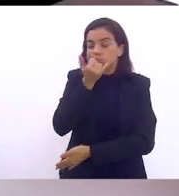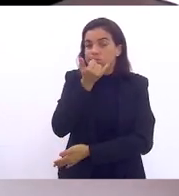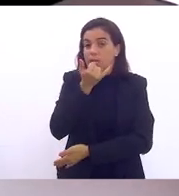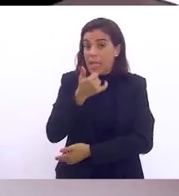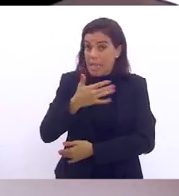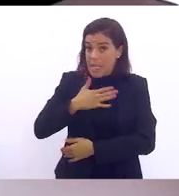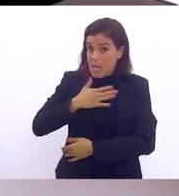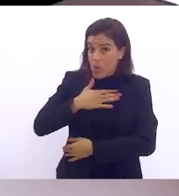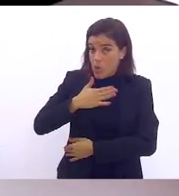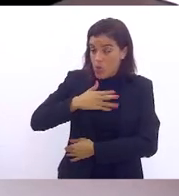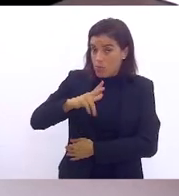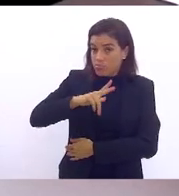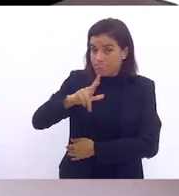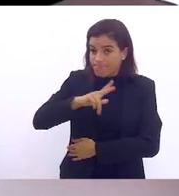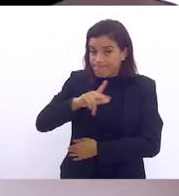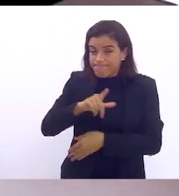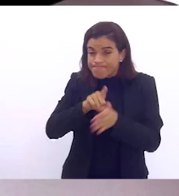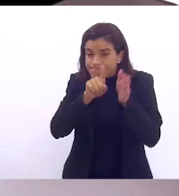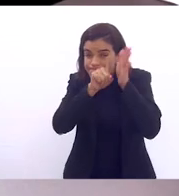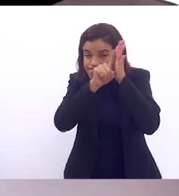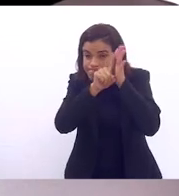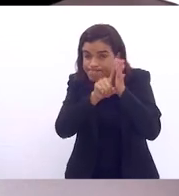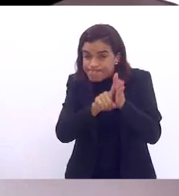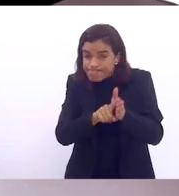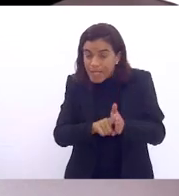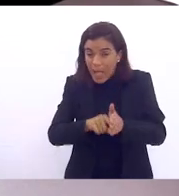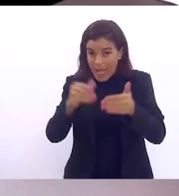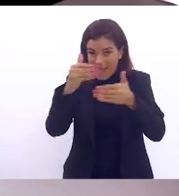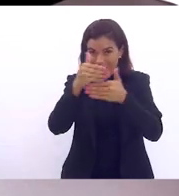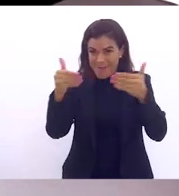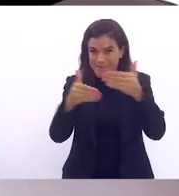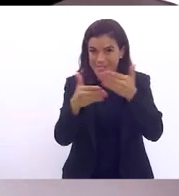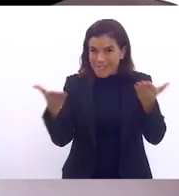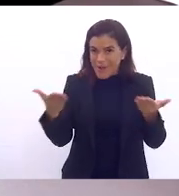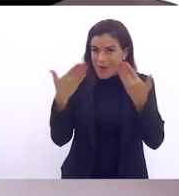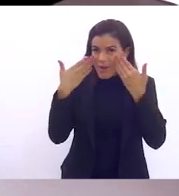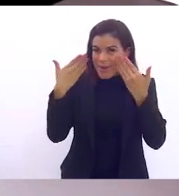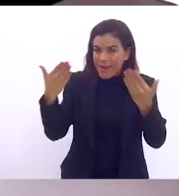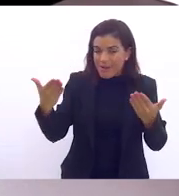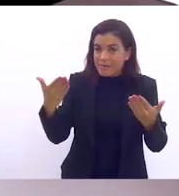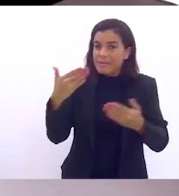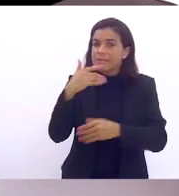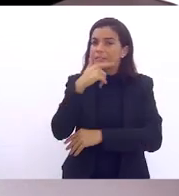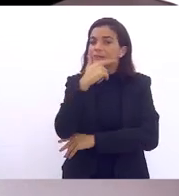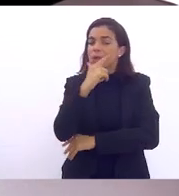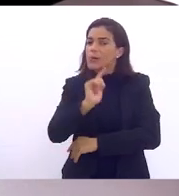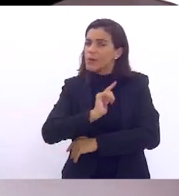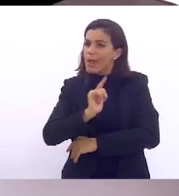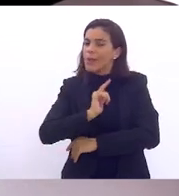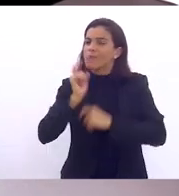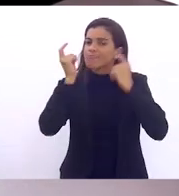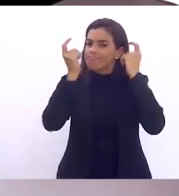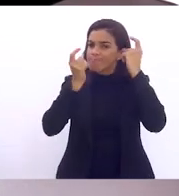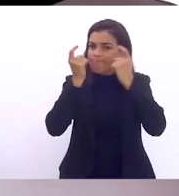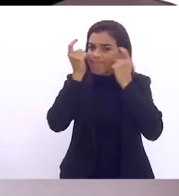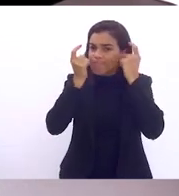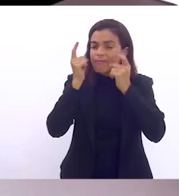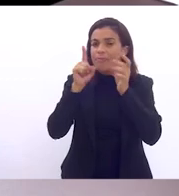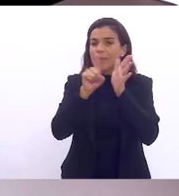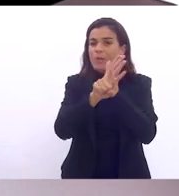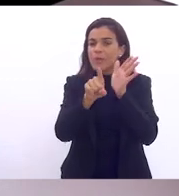Eu particularmente analisando essa apresentação que foi feita aqui eu tenho assim uma interrogação uma preocupação como por